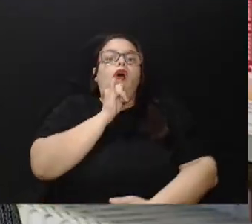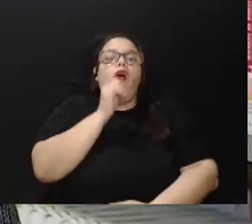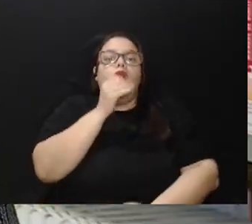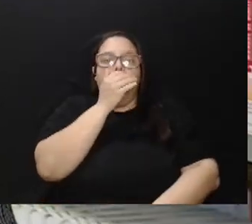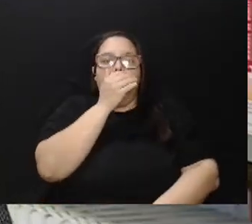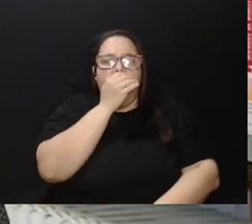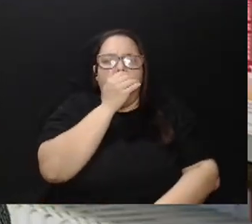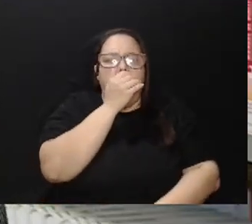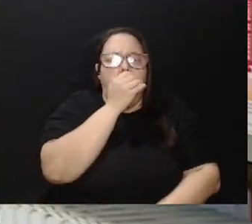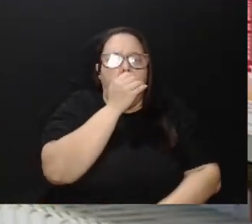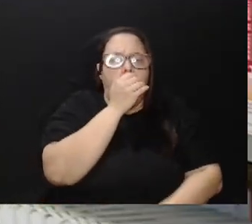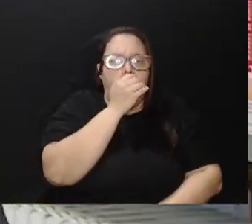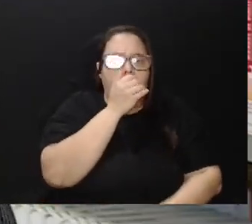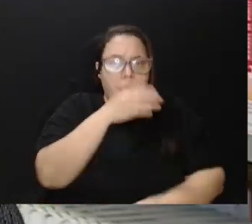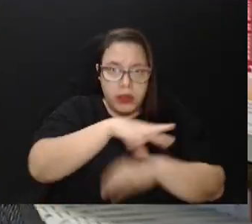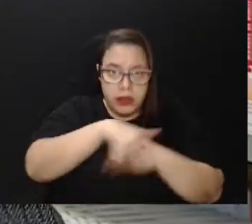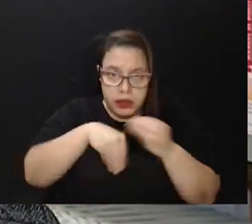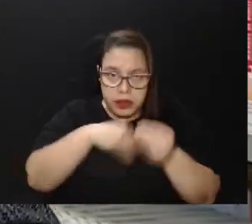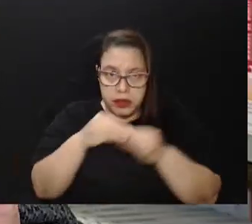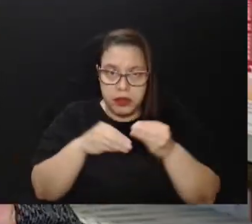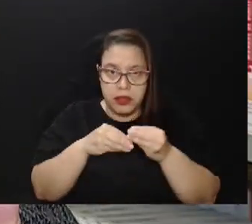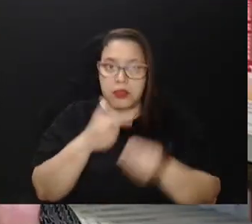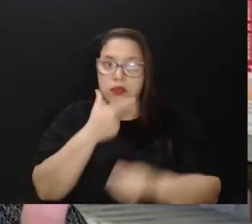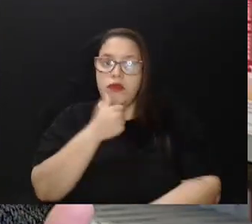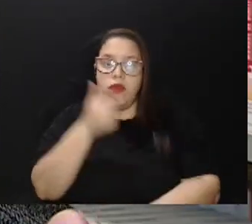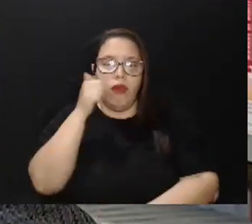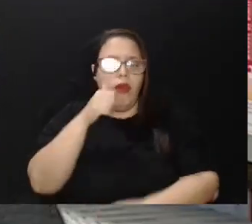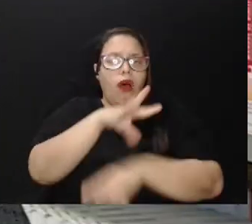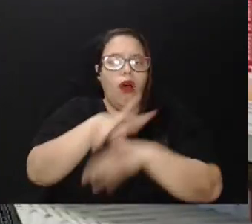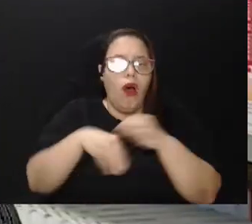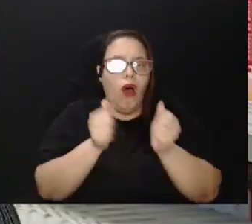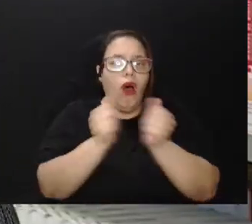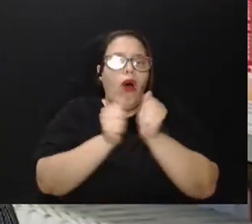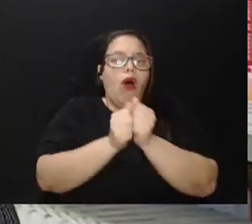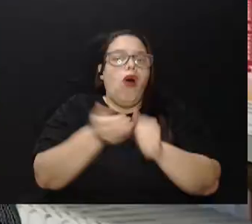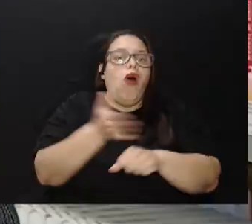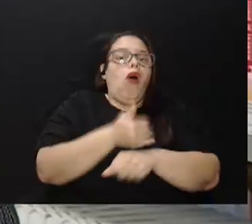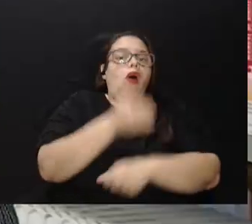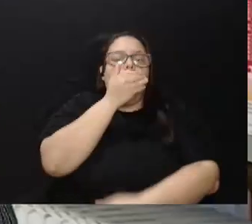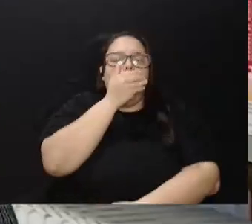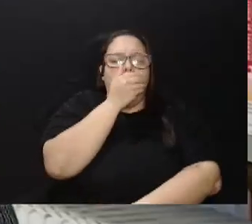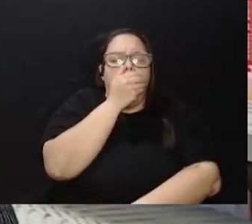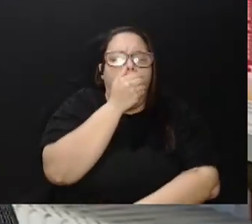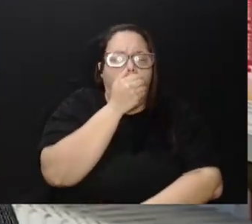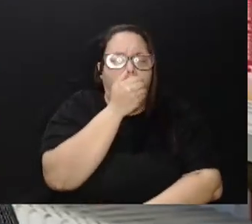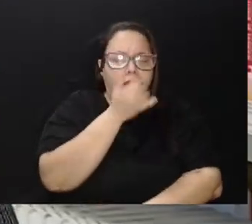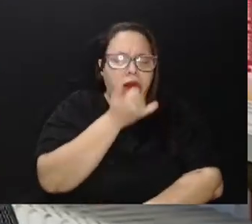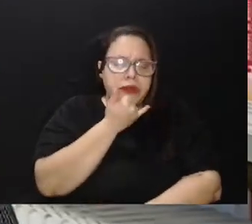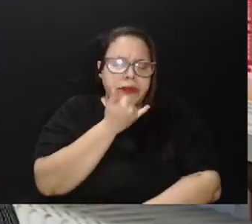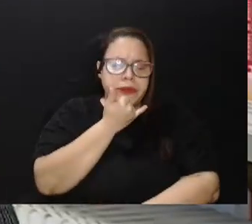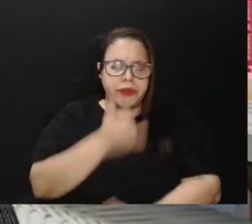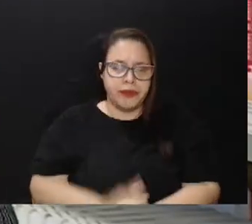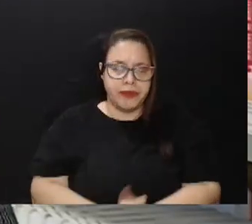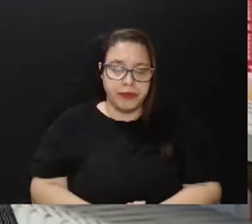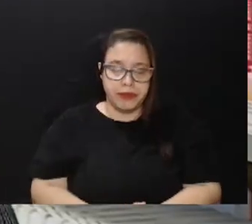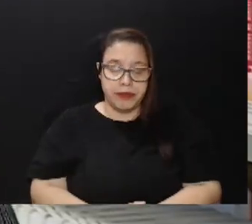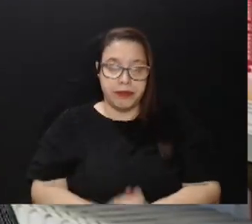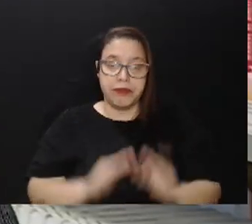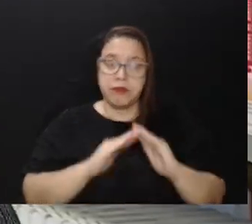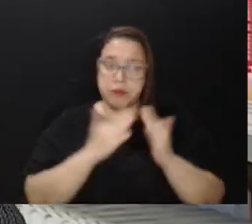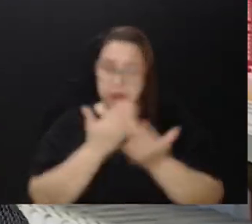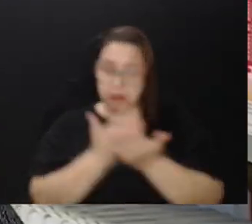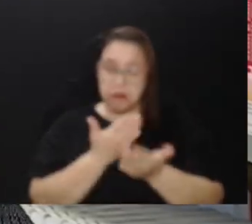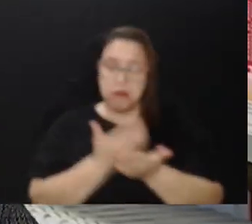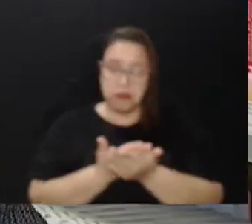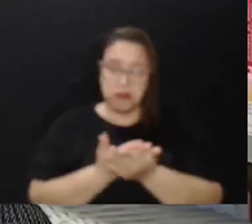mistas, de masculinos com femininos, antes era separado, né, e tudo. Então, são colégios que vão inovar na